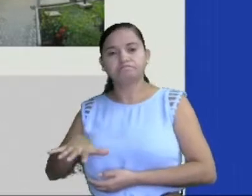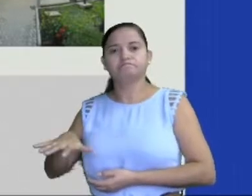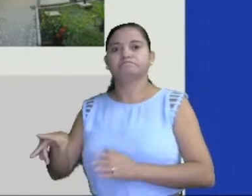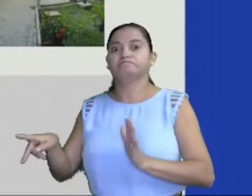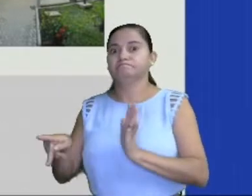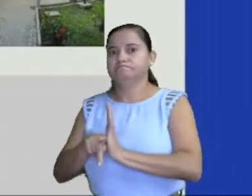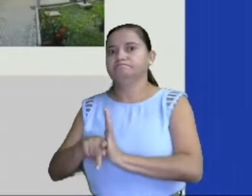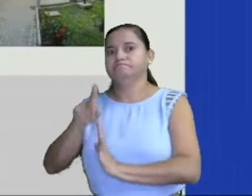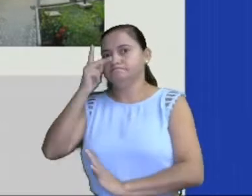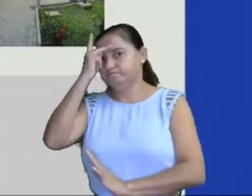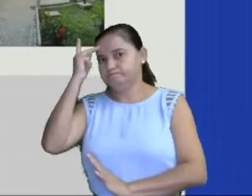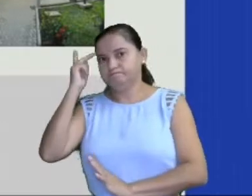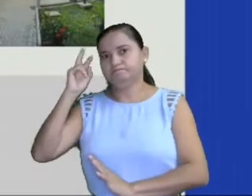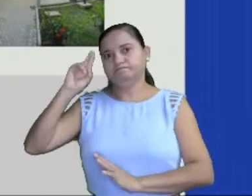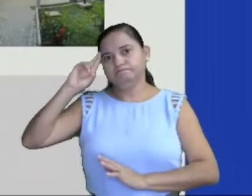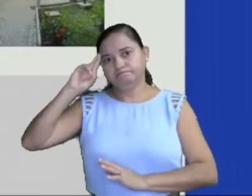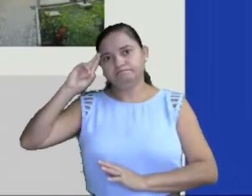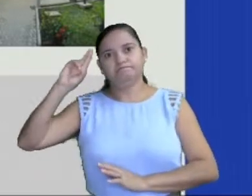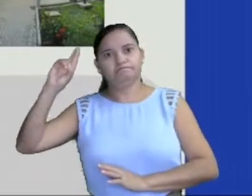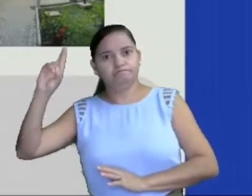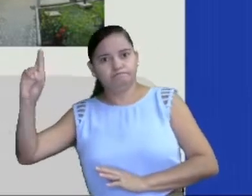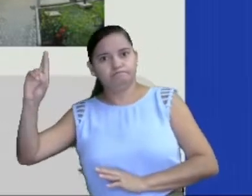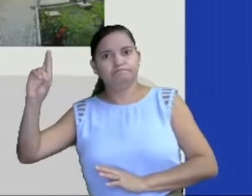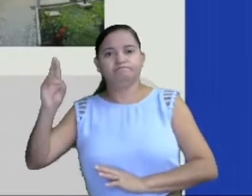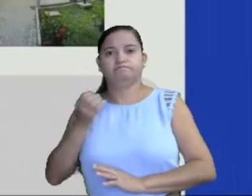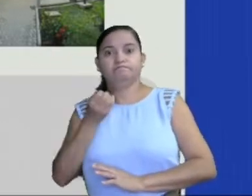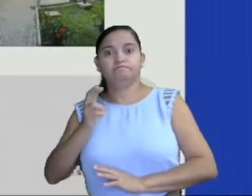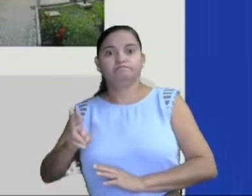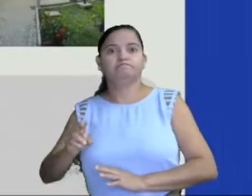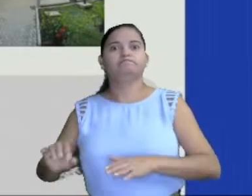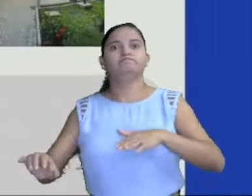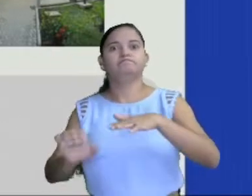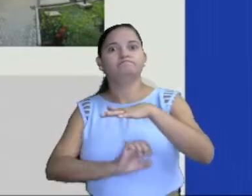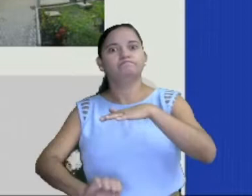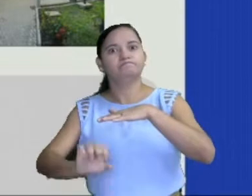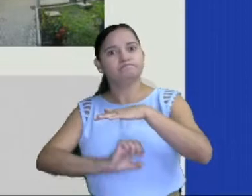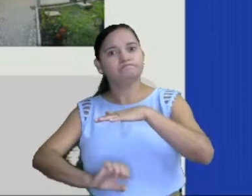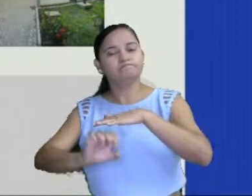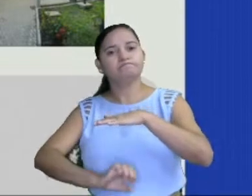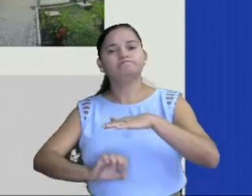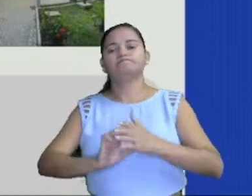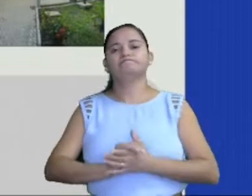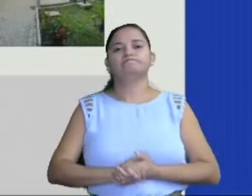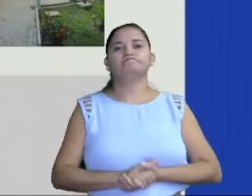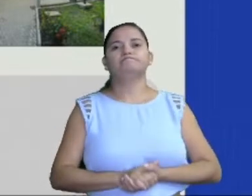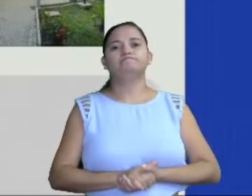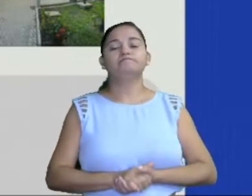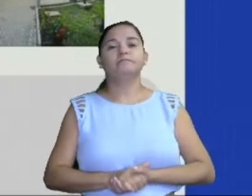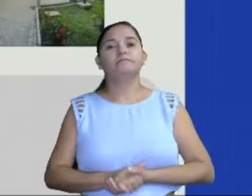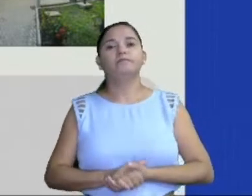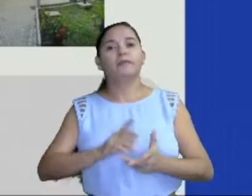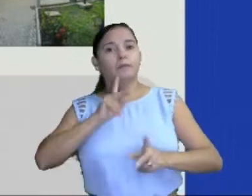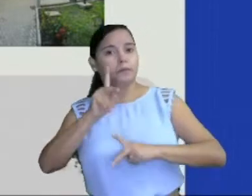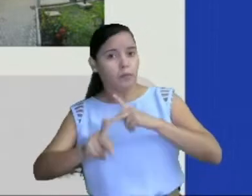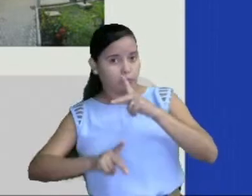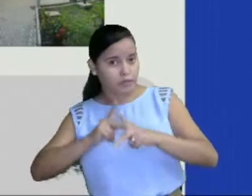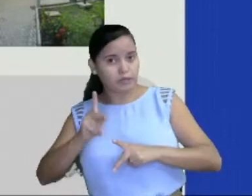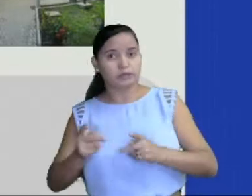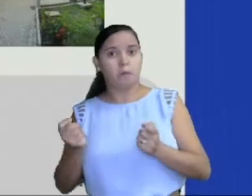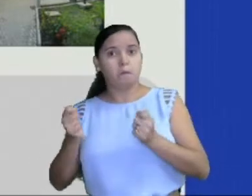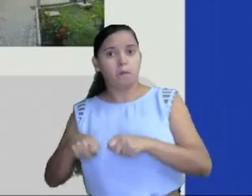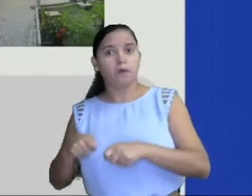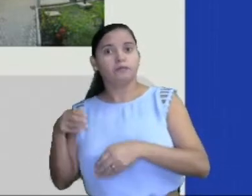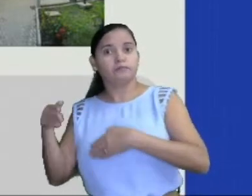a alguém, como uma pessoa ou uma empresa. E a população somente tem acesso a eles